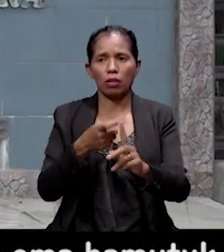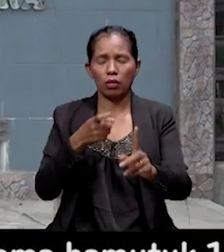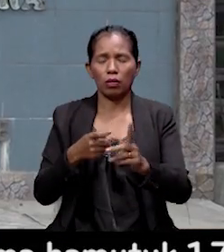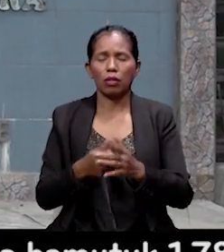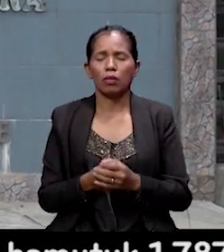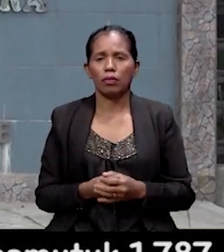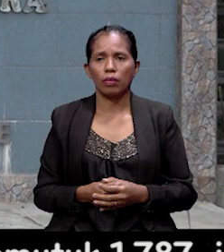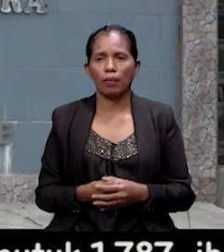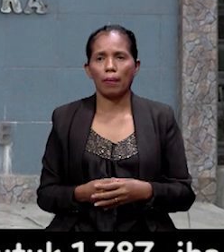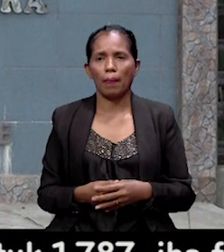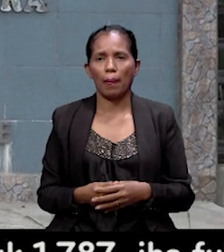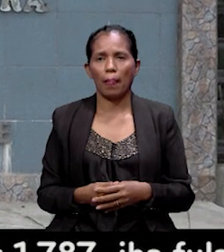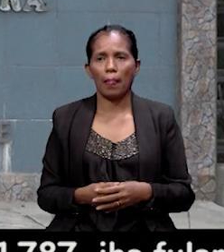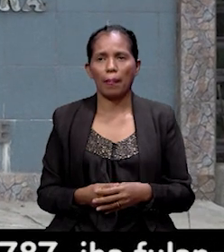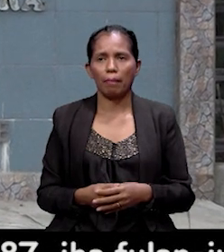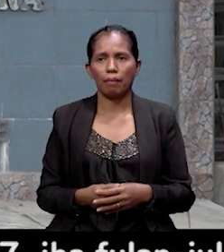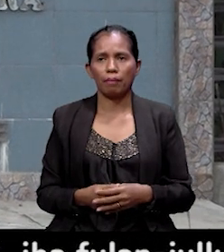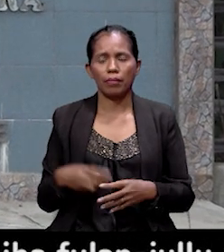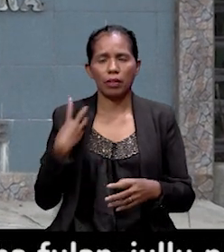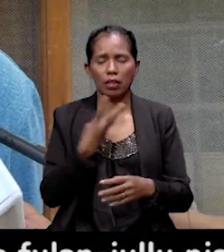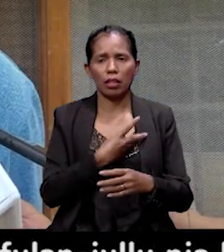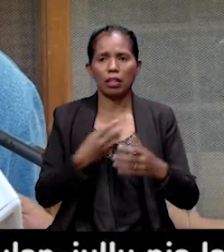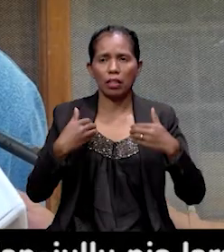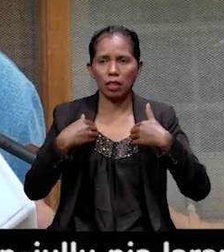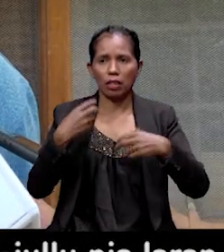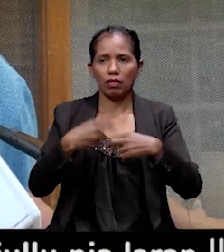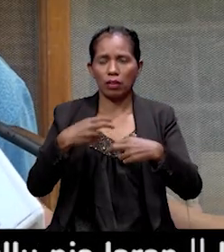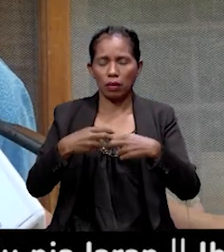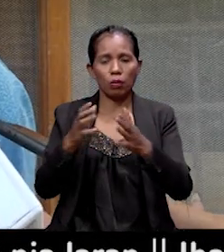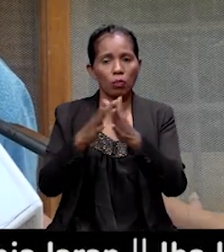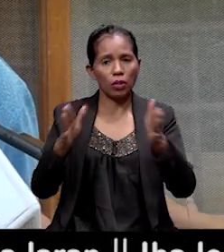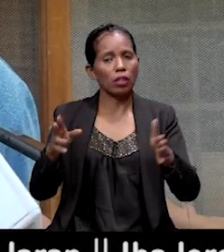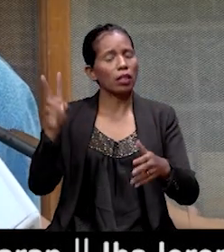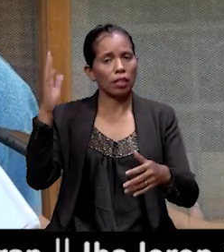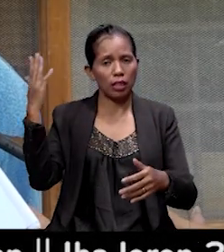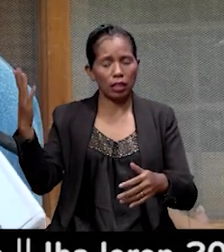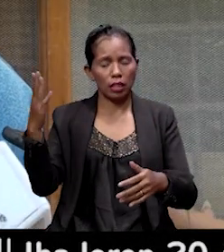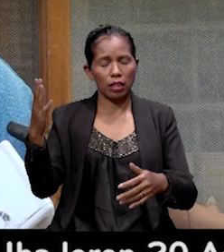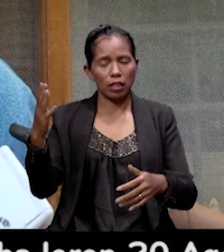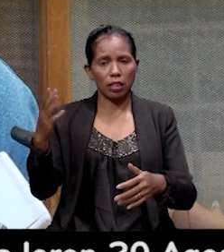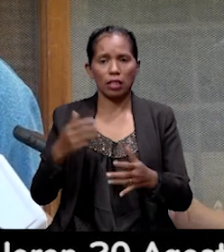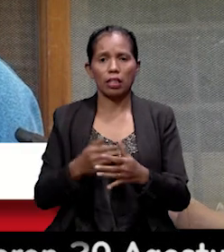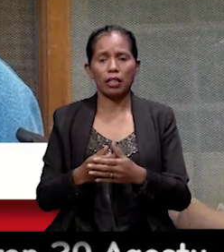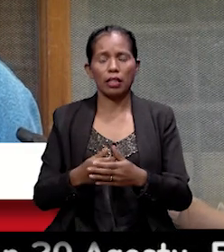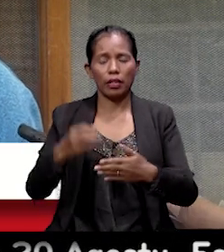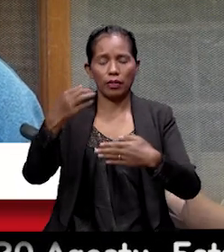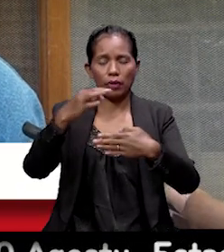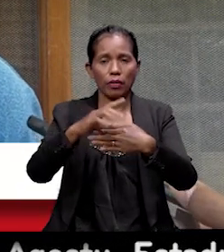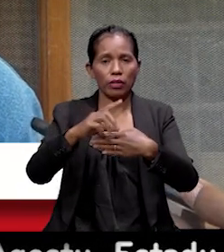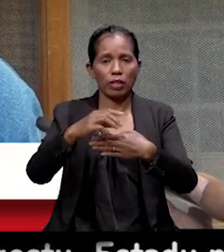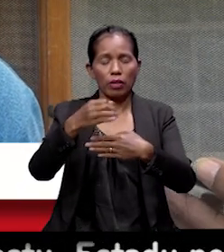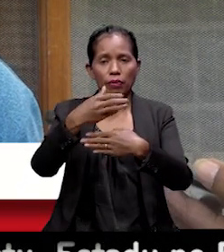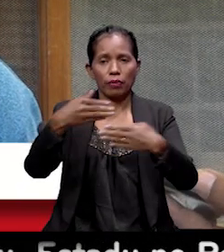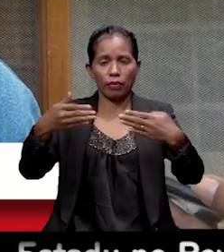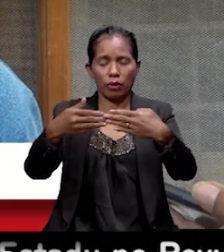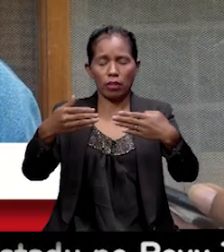no aikusi. Ita iha dificuldade bot ida iha fronteira. Husi mota ain to'o mota masing,